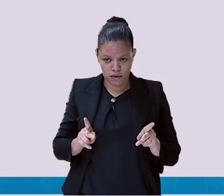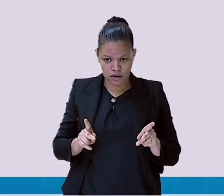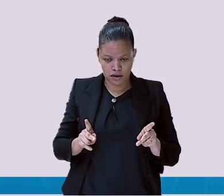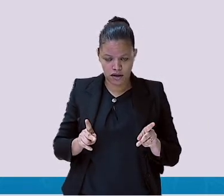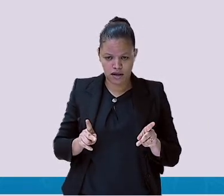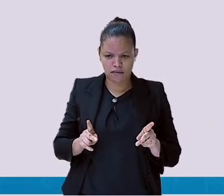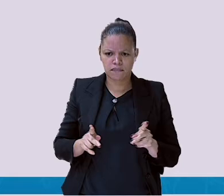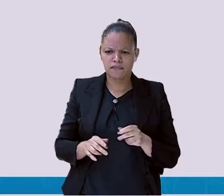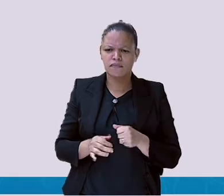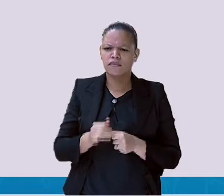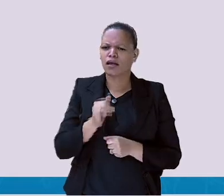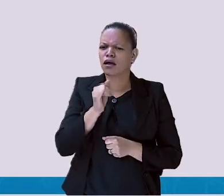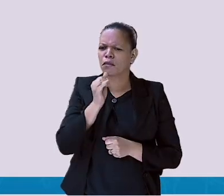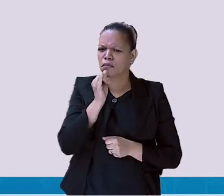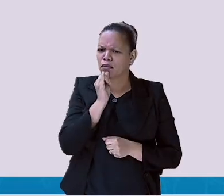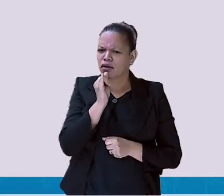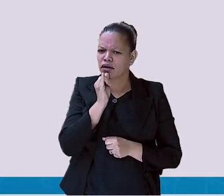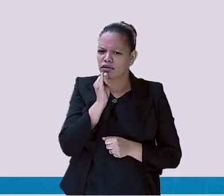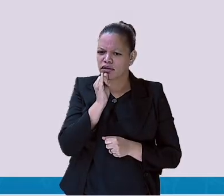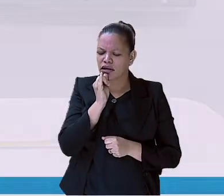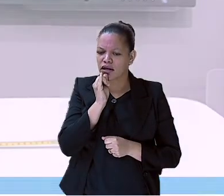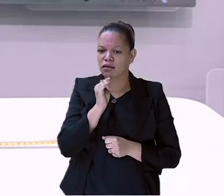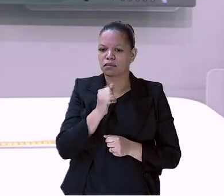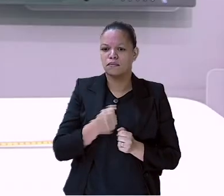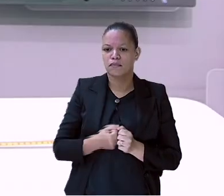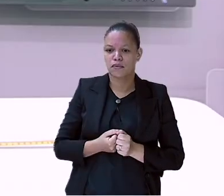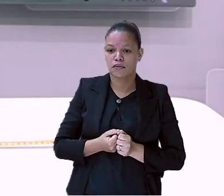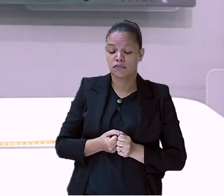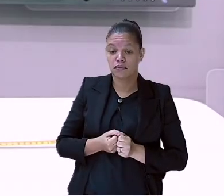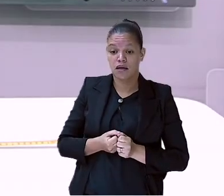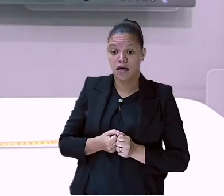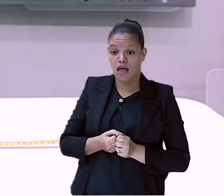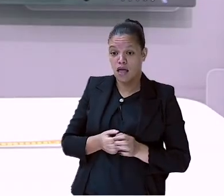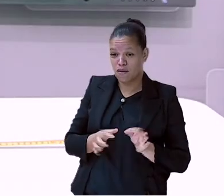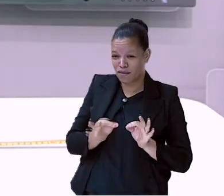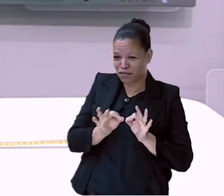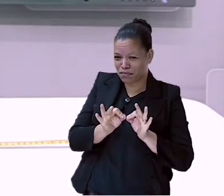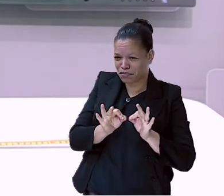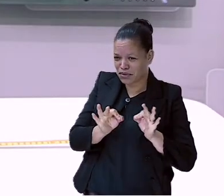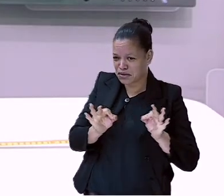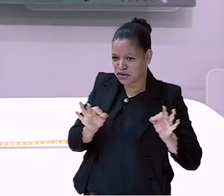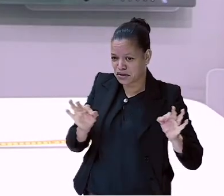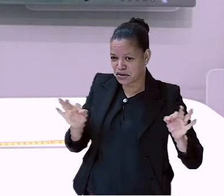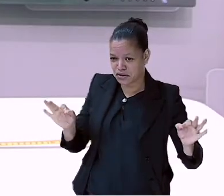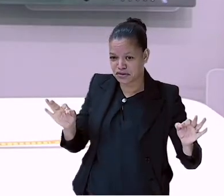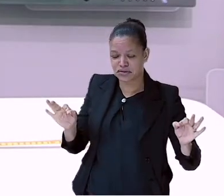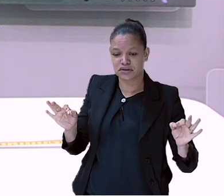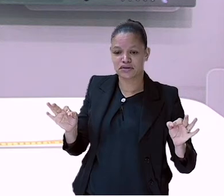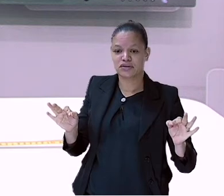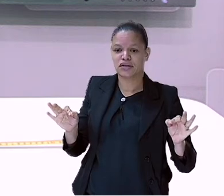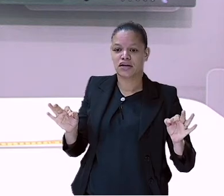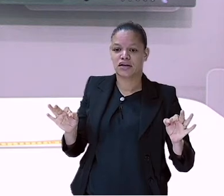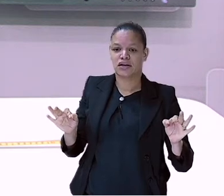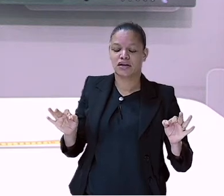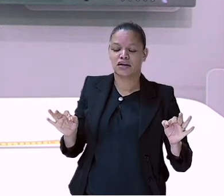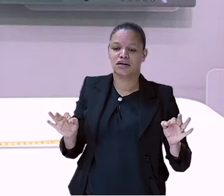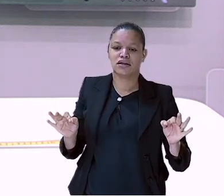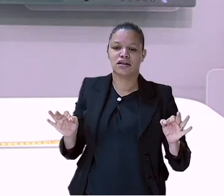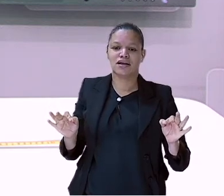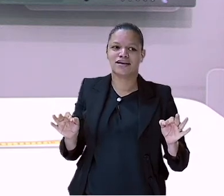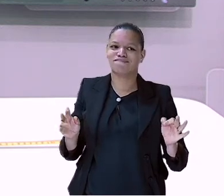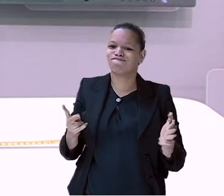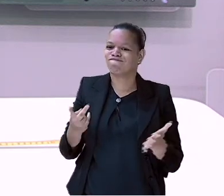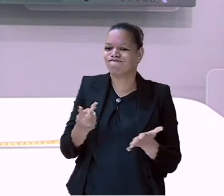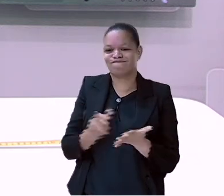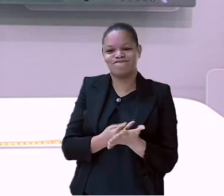nas coxas, quer dizer que é uma medida irregular, aquilo foi feito irregularmente. E como que isso